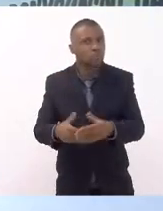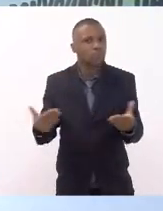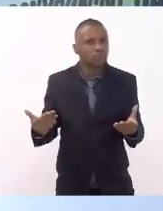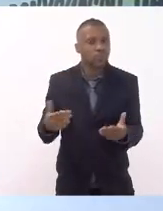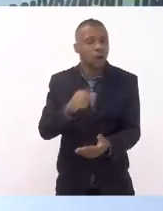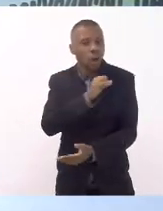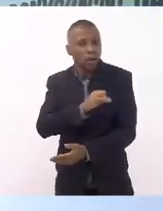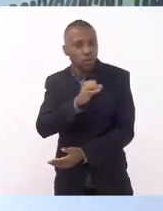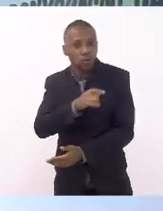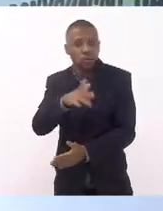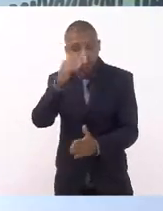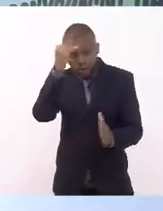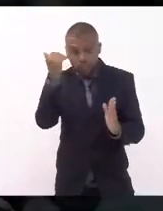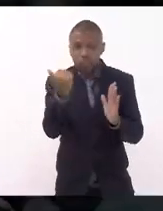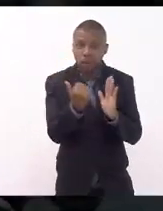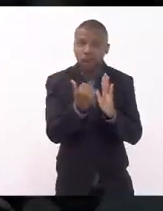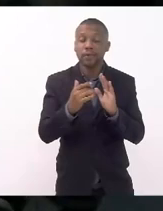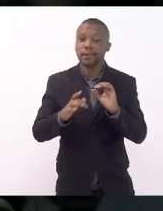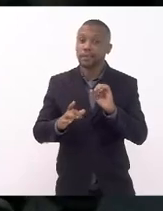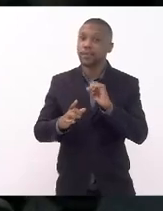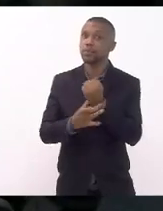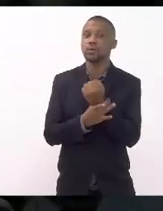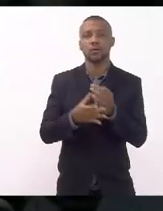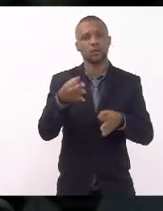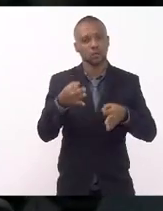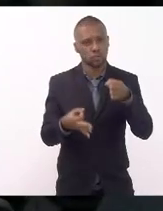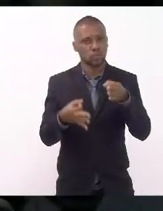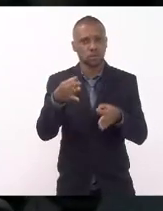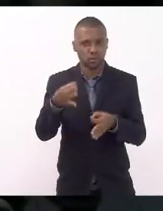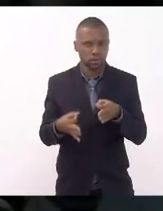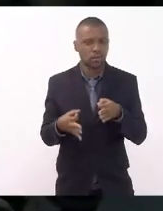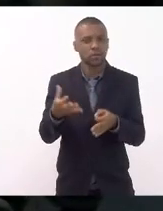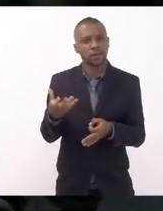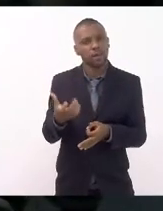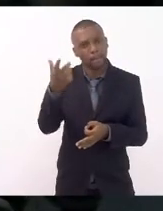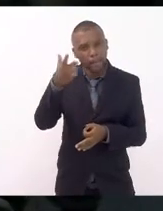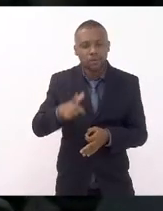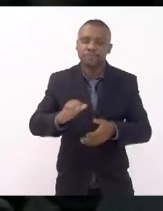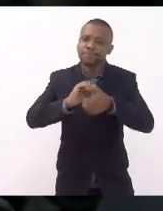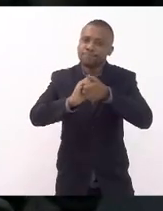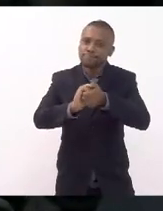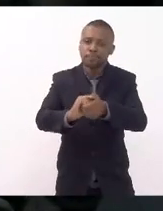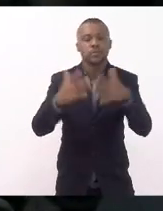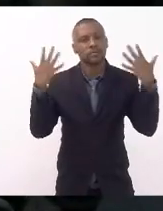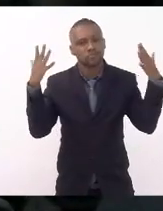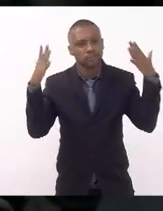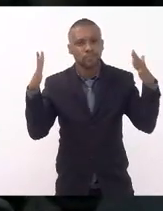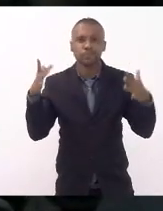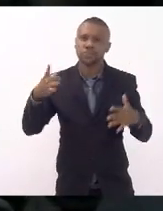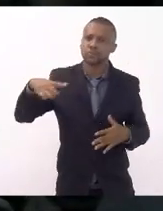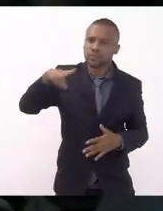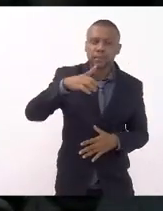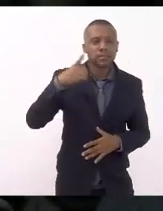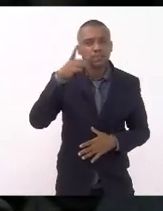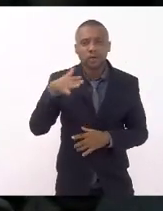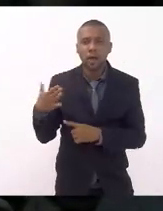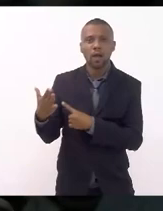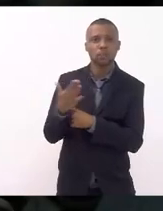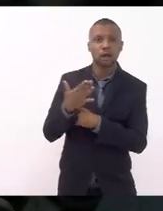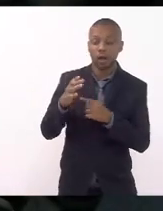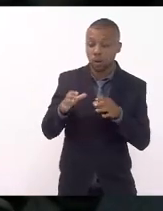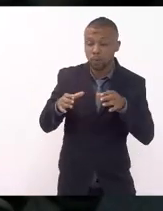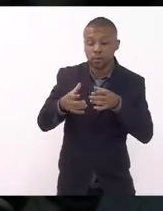passa a respeitar a segurança jurídica. Quero mais uma vez saudar todos os deputados que contribuíram para isso, a Comissão de